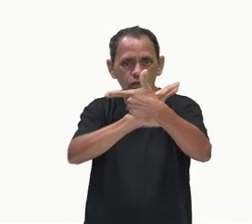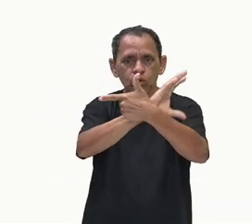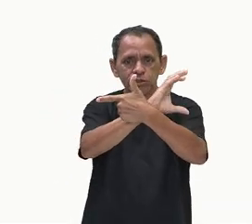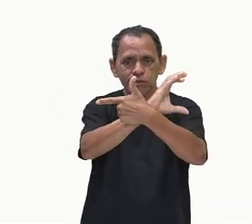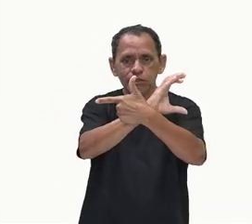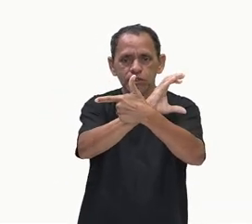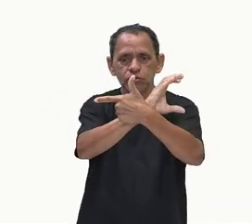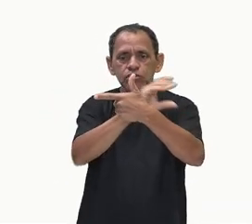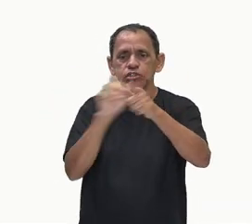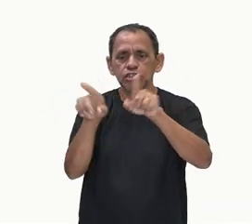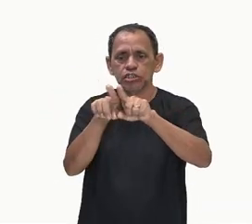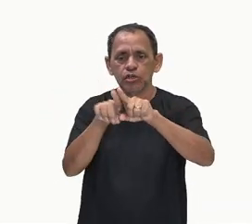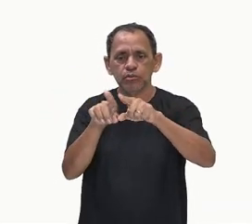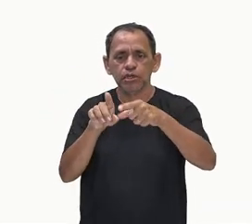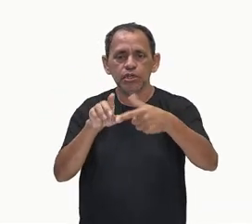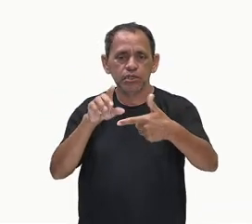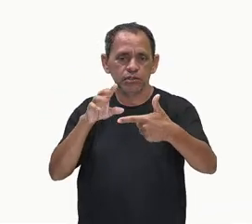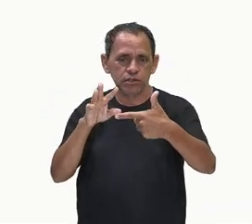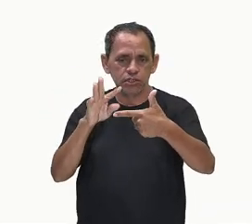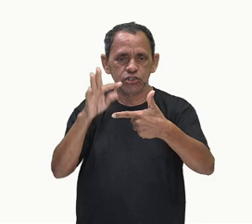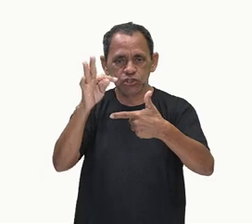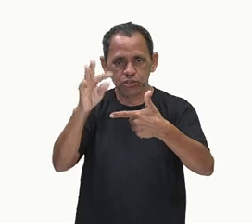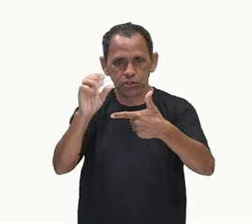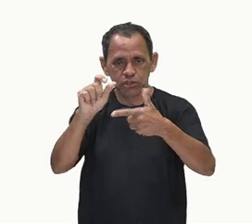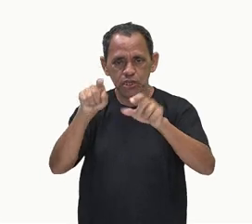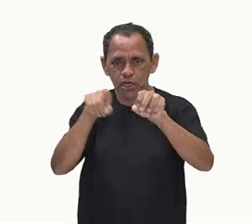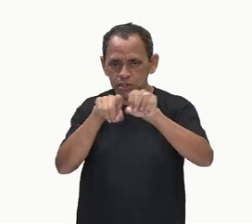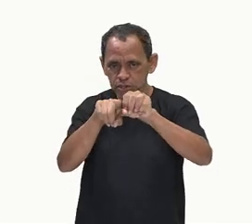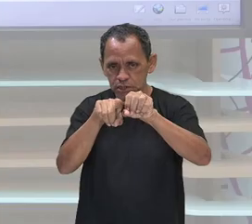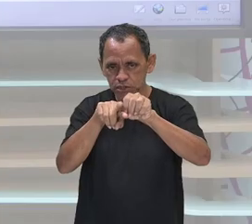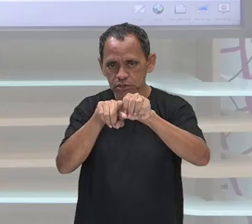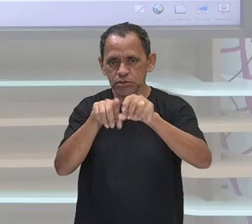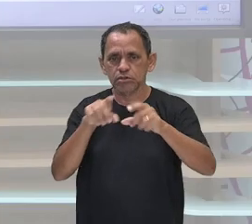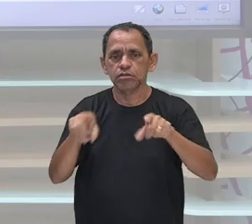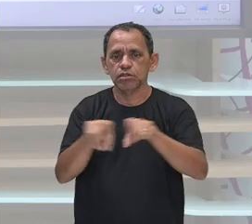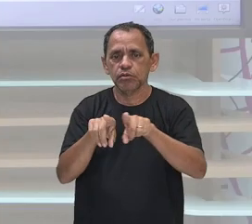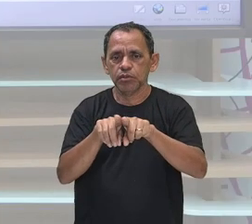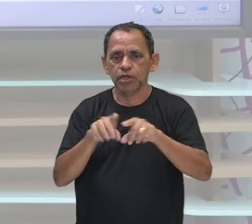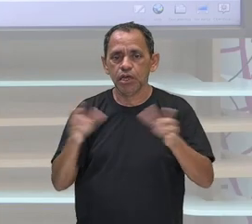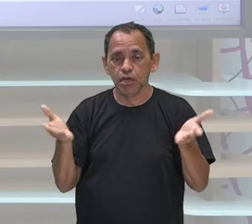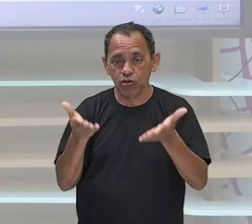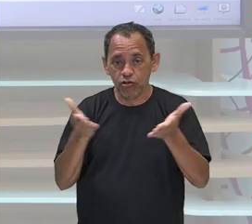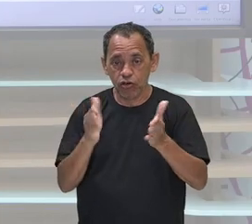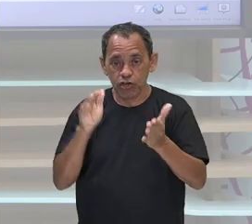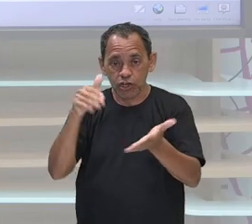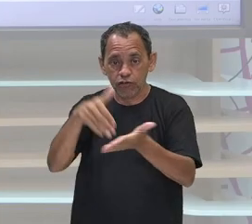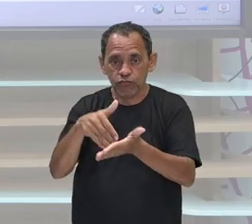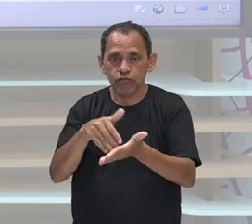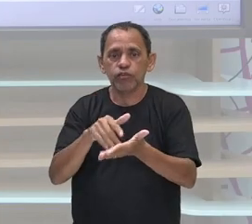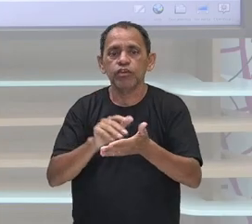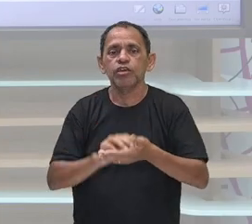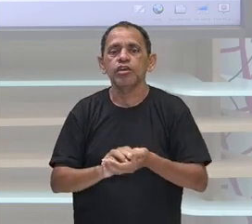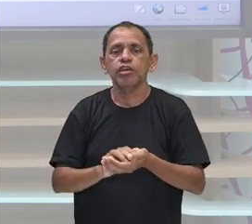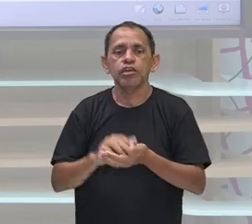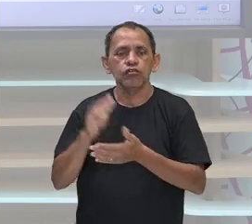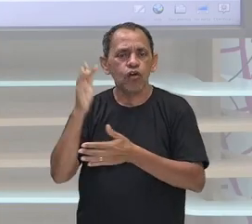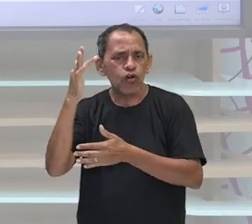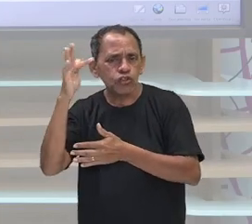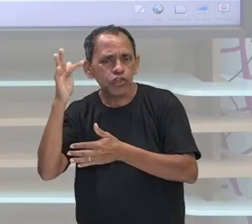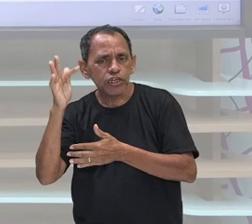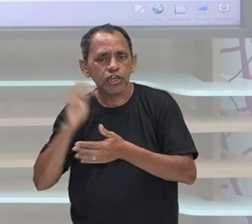tangente agora que a gente terminou de fazer as questões que envolve o teorema de Pitágoras a gente vai